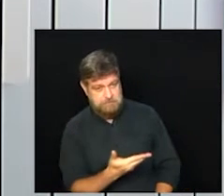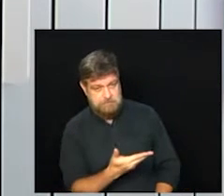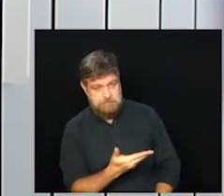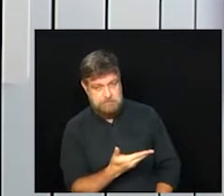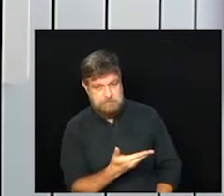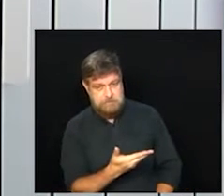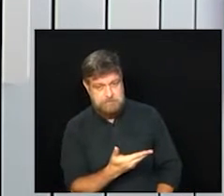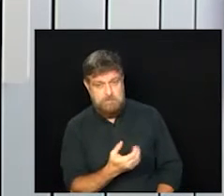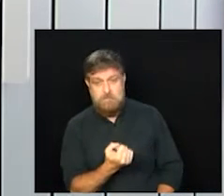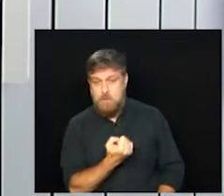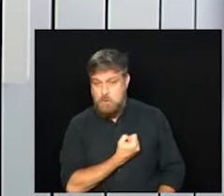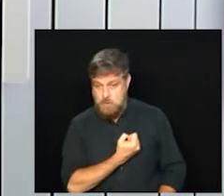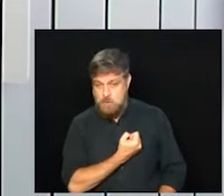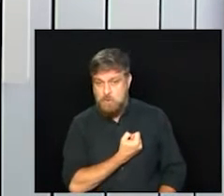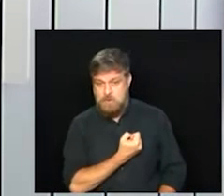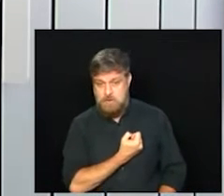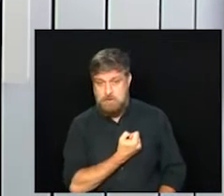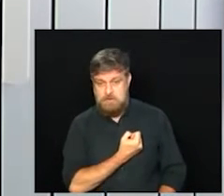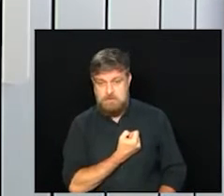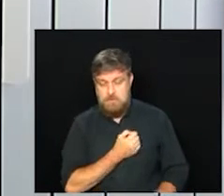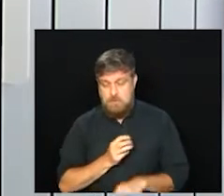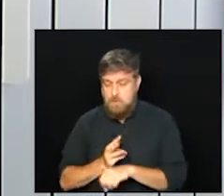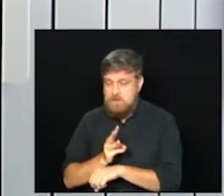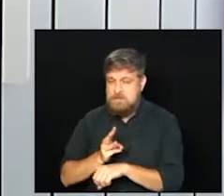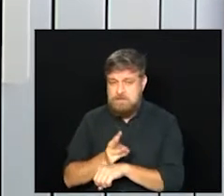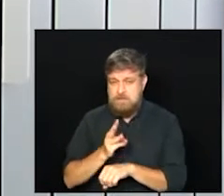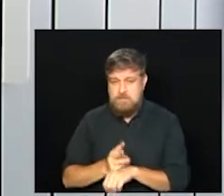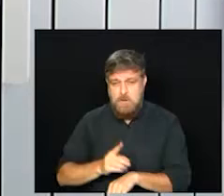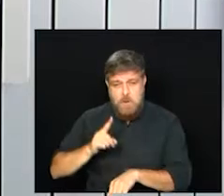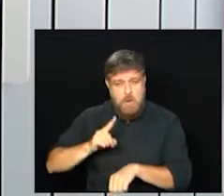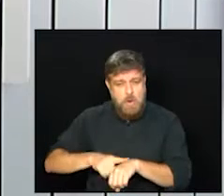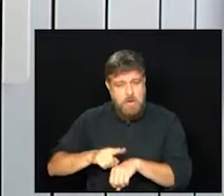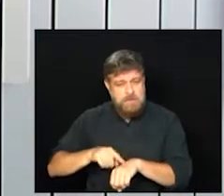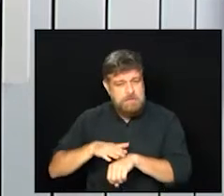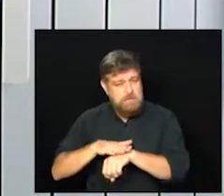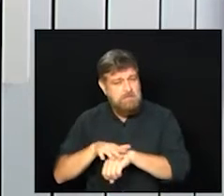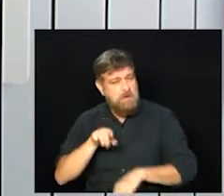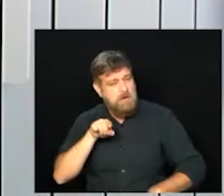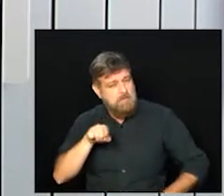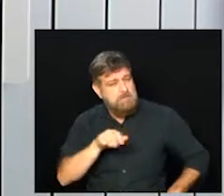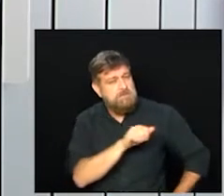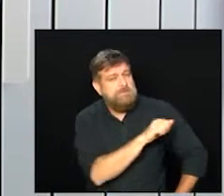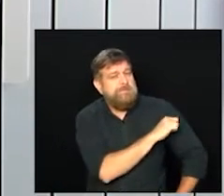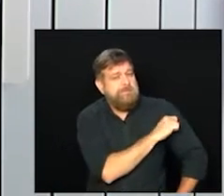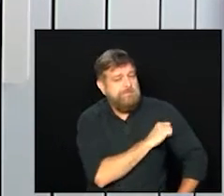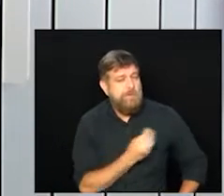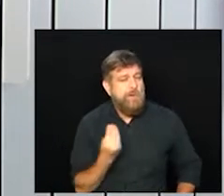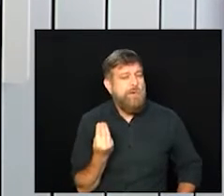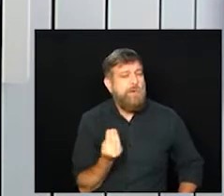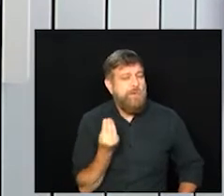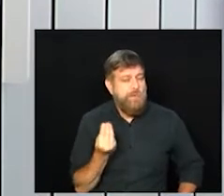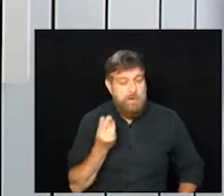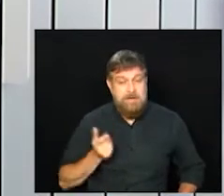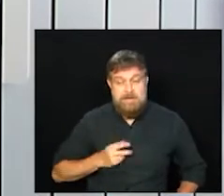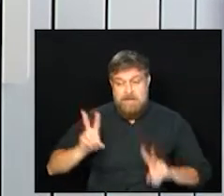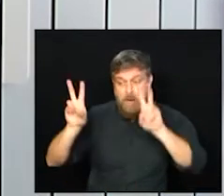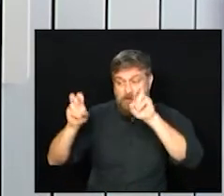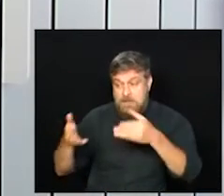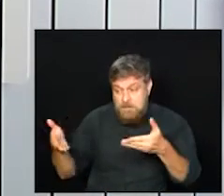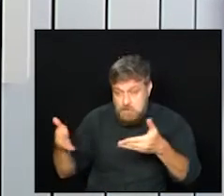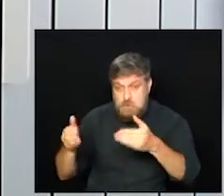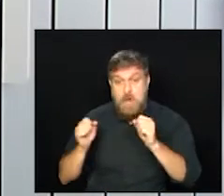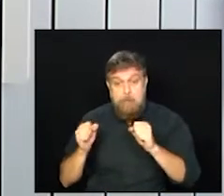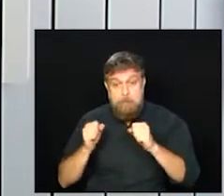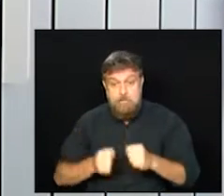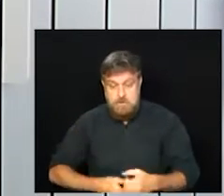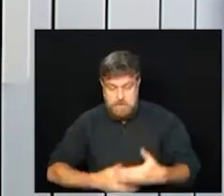978293776. O número está aqui embaixo da sua tela. Hora de conversar com você, estudante, viu? Como as atualidades podem